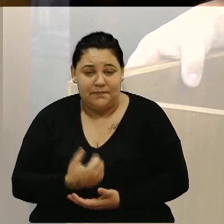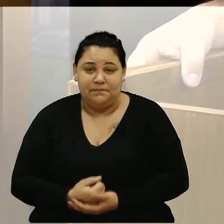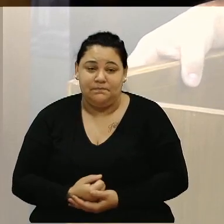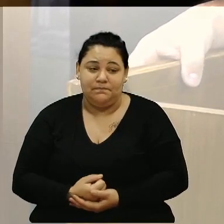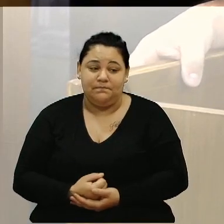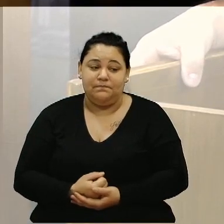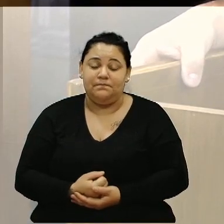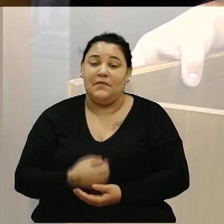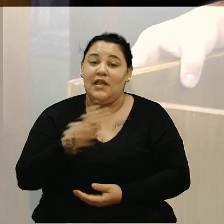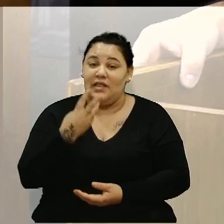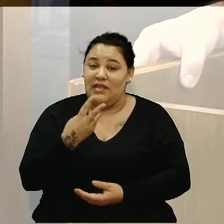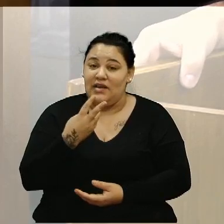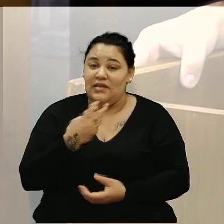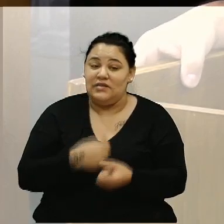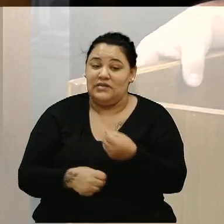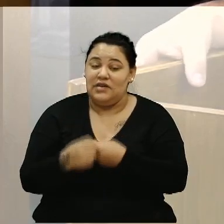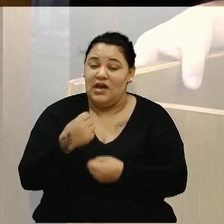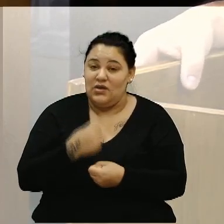3 anos,